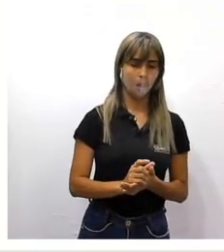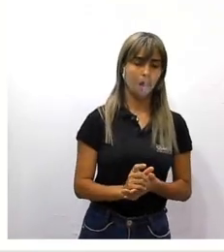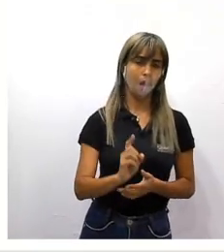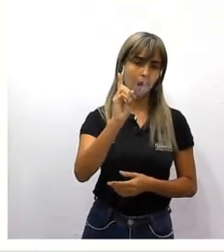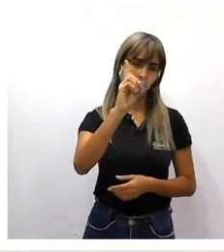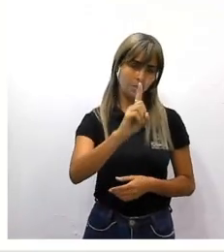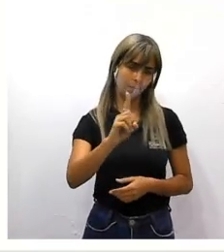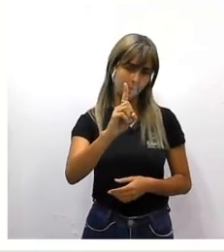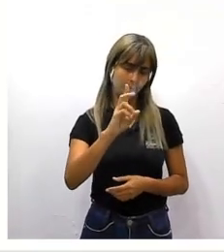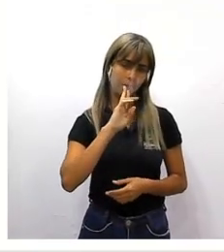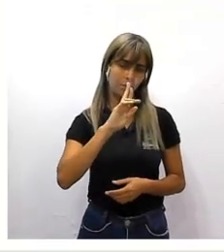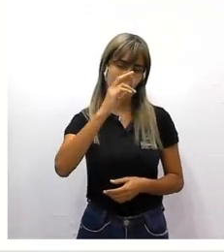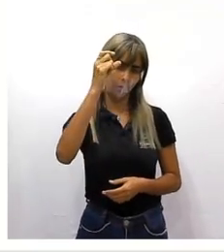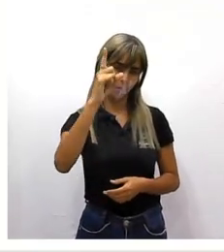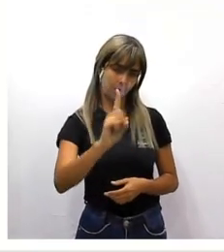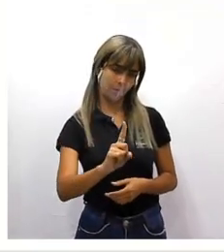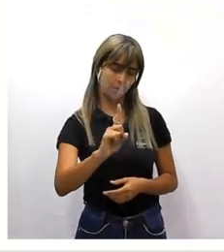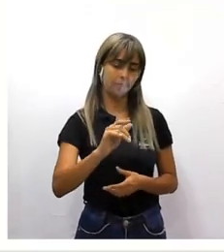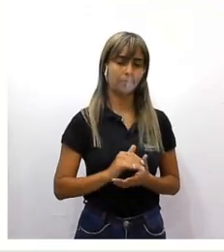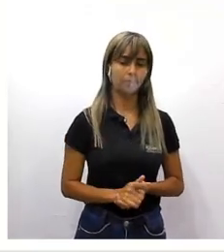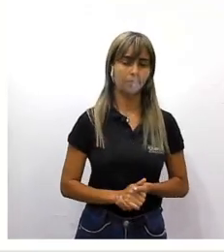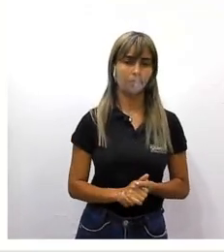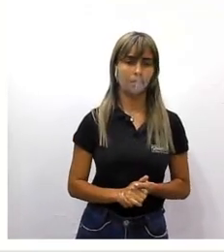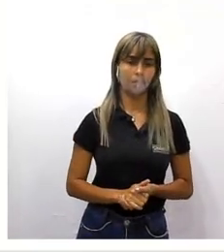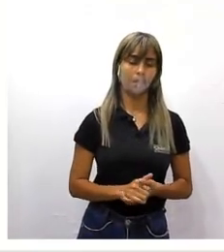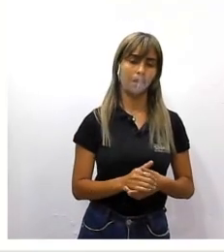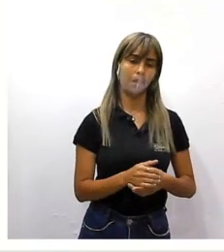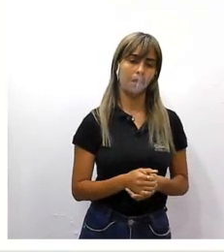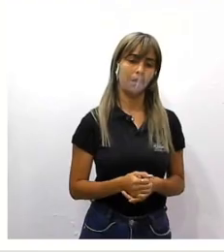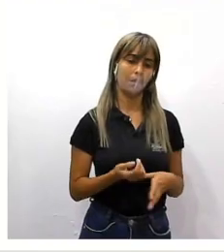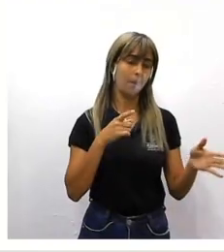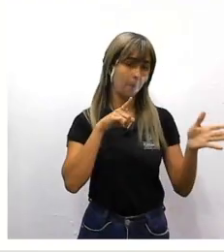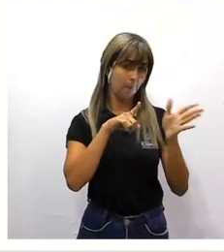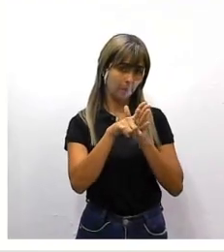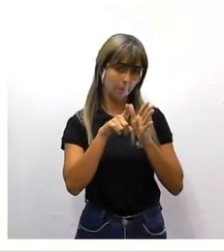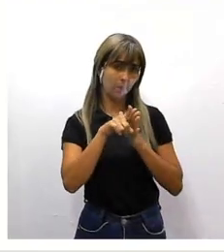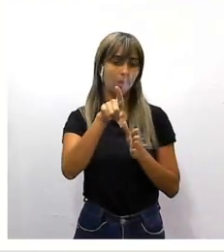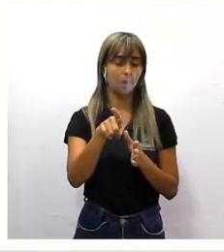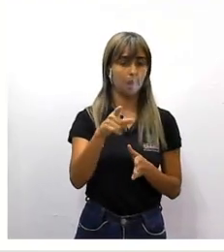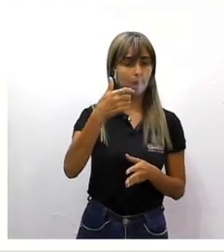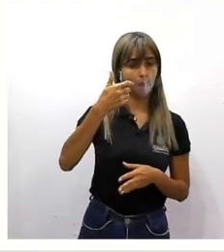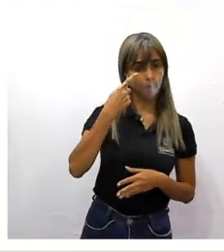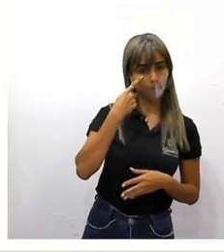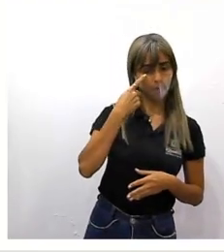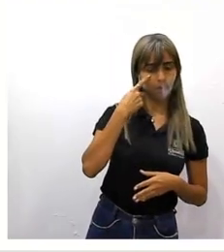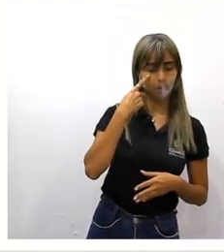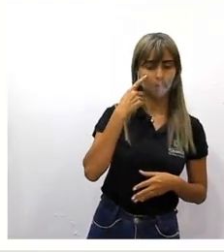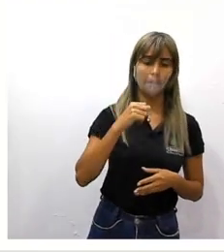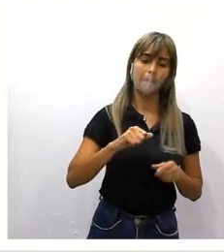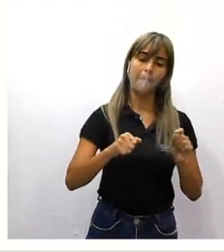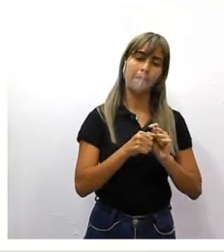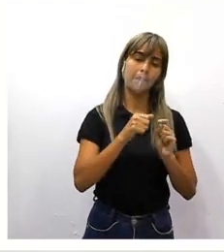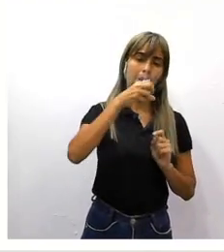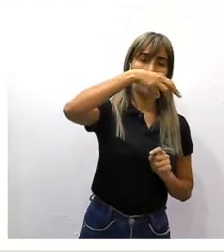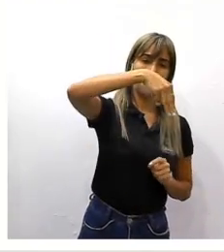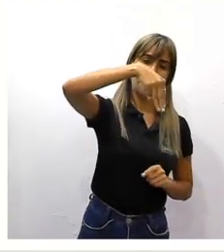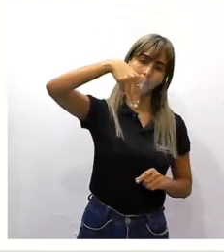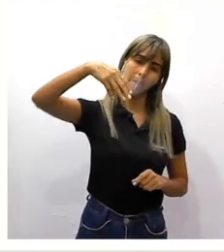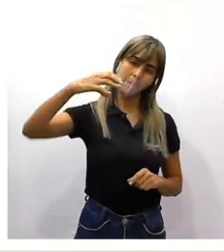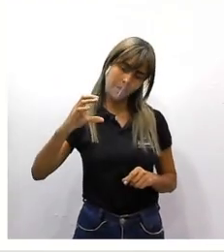Beleza? Então, ó, nesse tipo de questão, você tem que olhar e fazer o MMC da soma